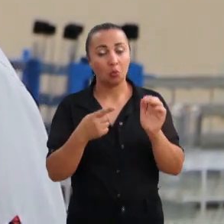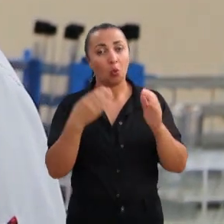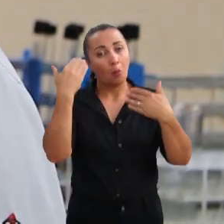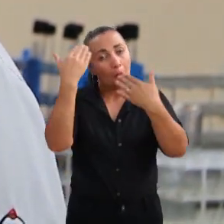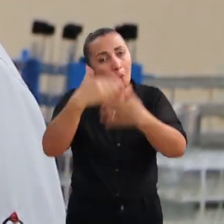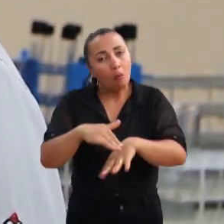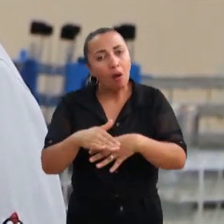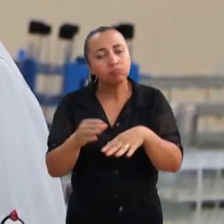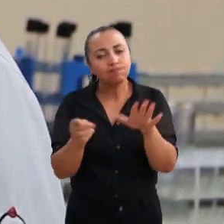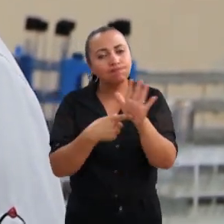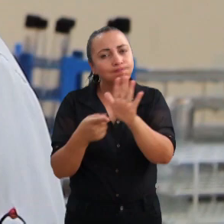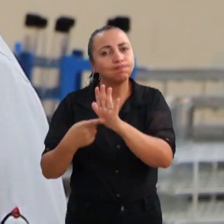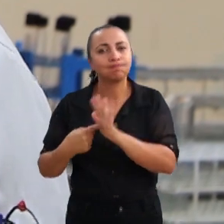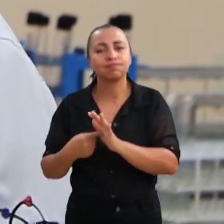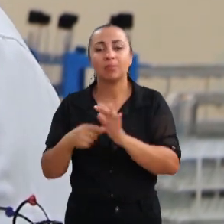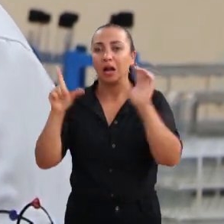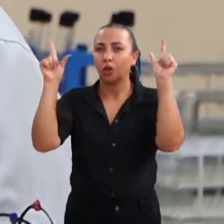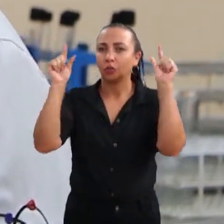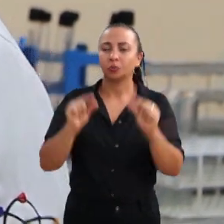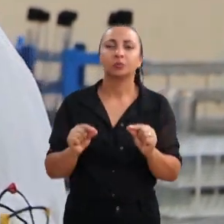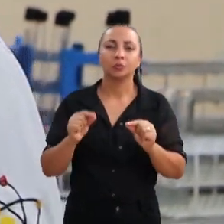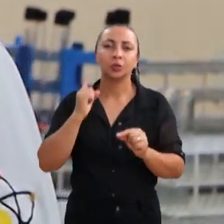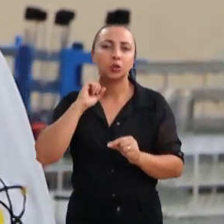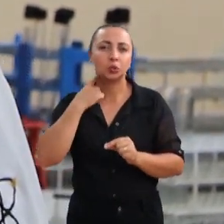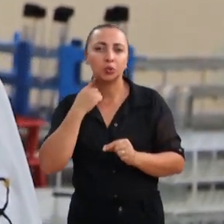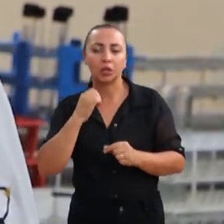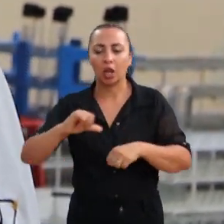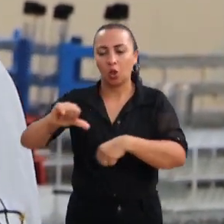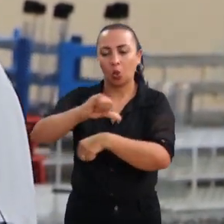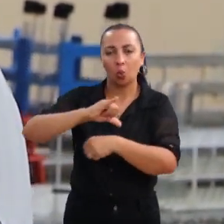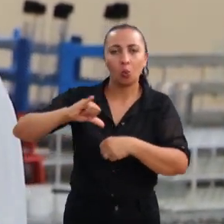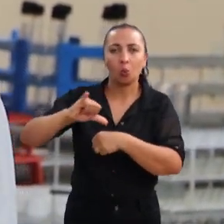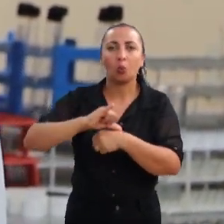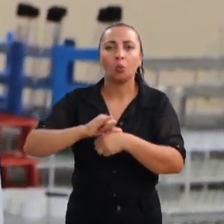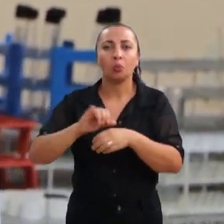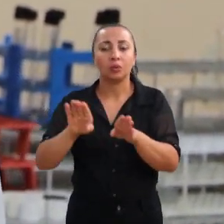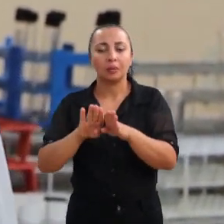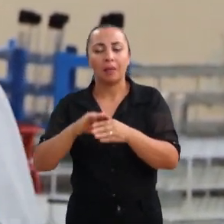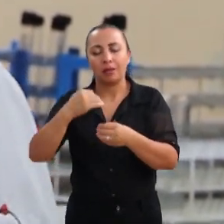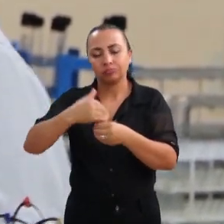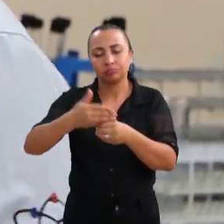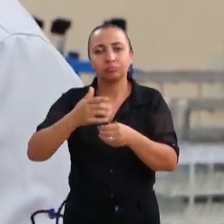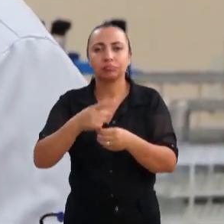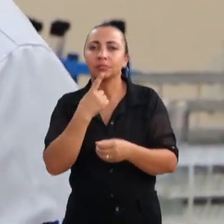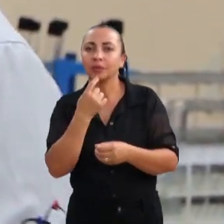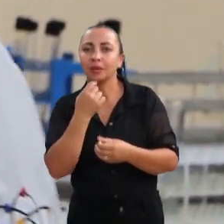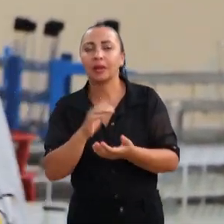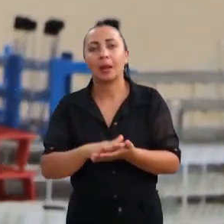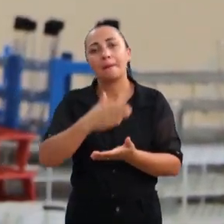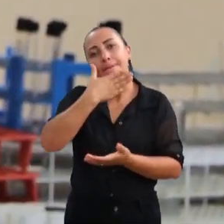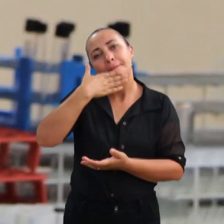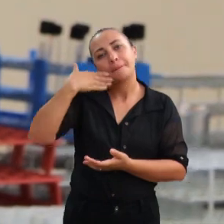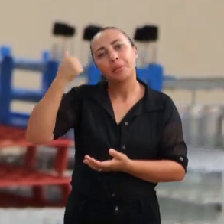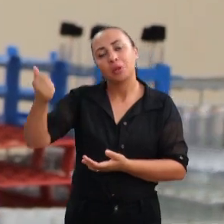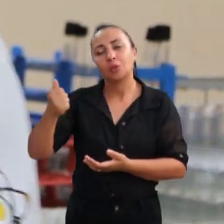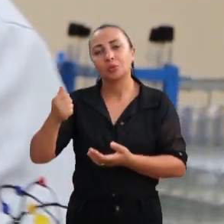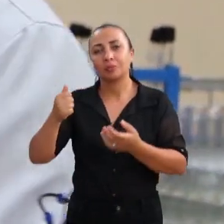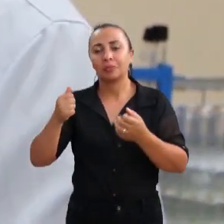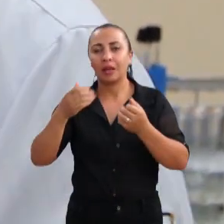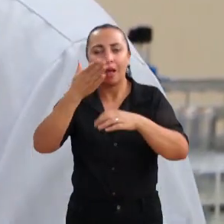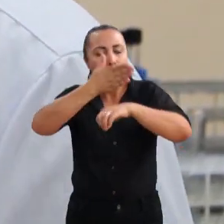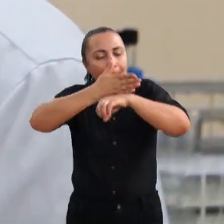pôde comprovar que ele reduziu a sujidade de óleos, de manchas de tomate, melhorou